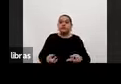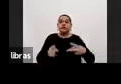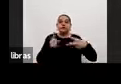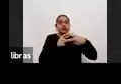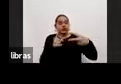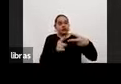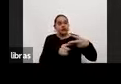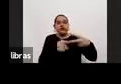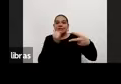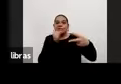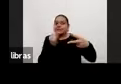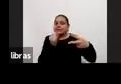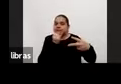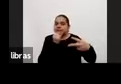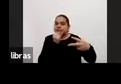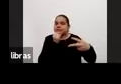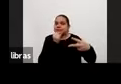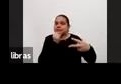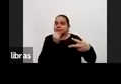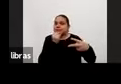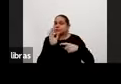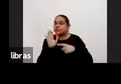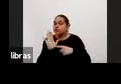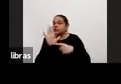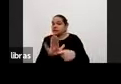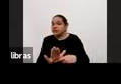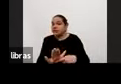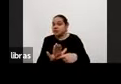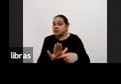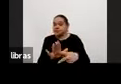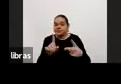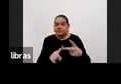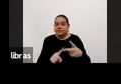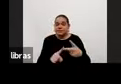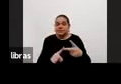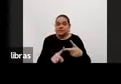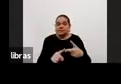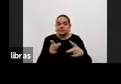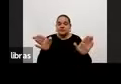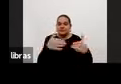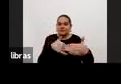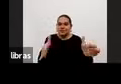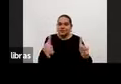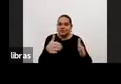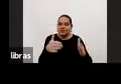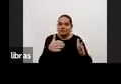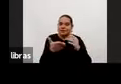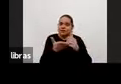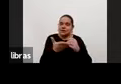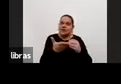a solidariedade em cestas básicas dos trabalhadores